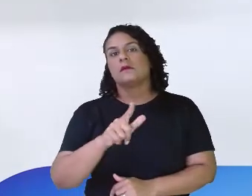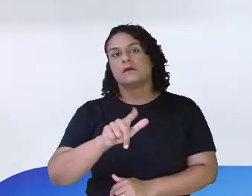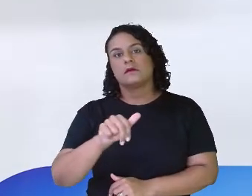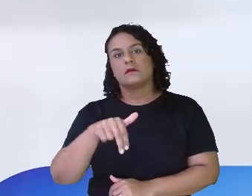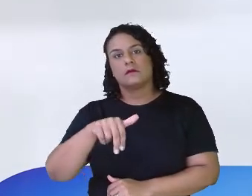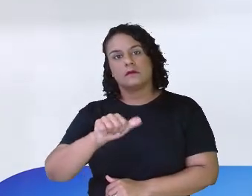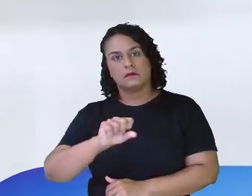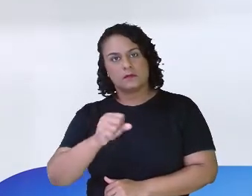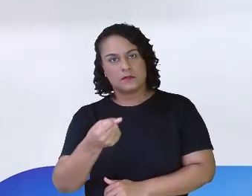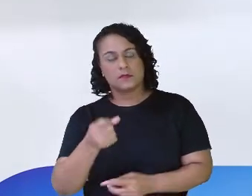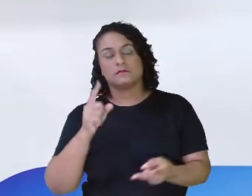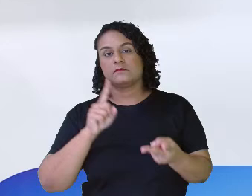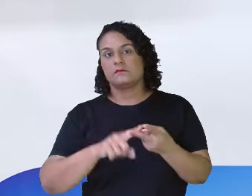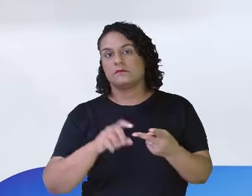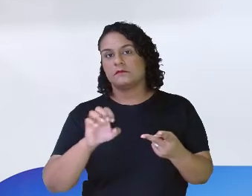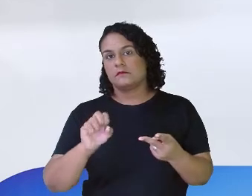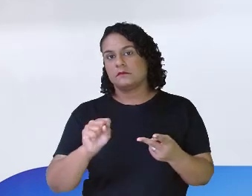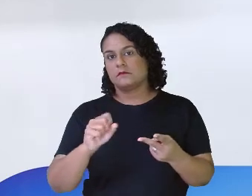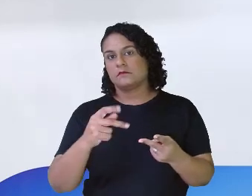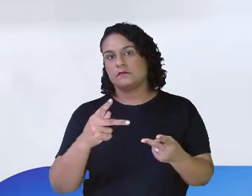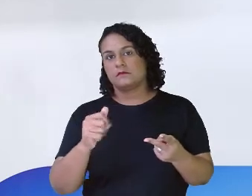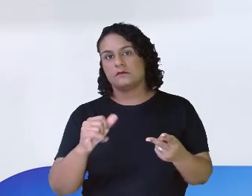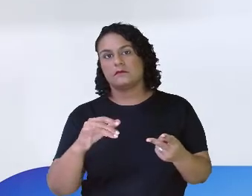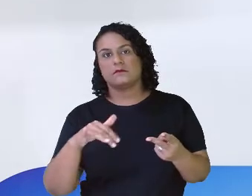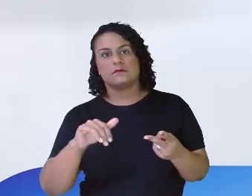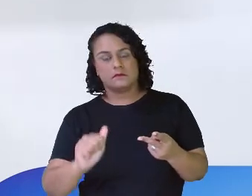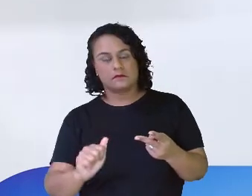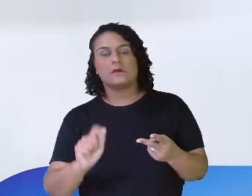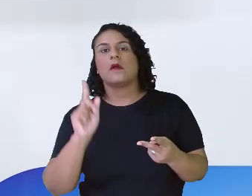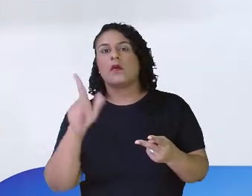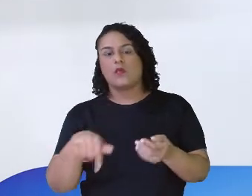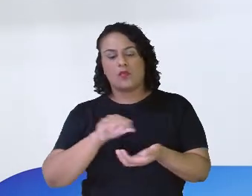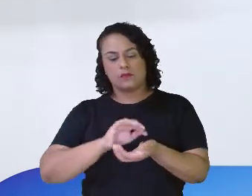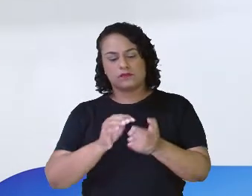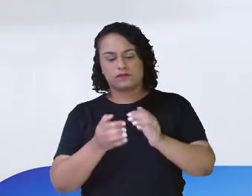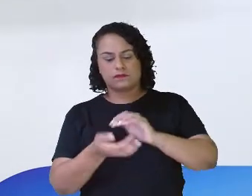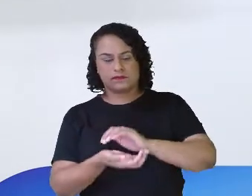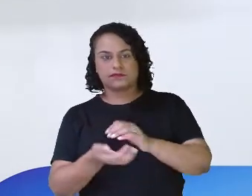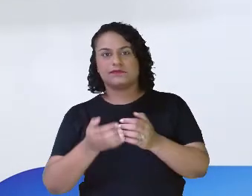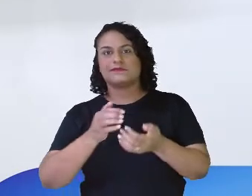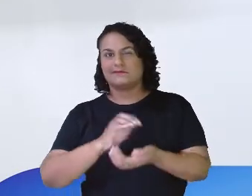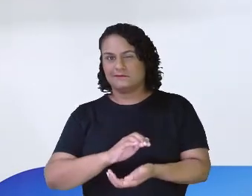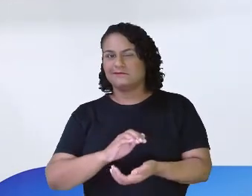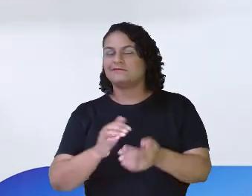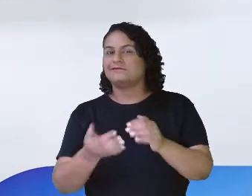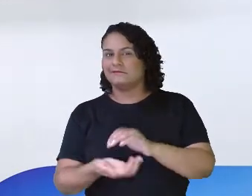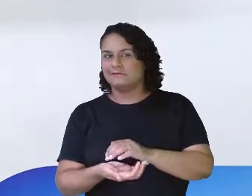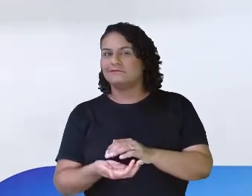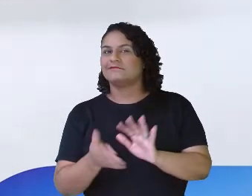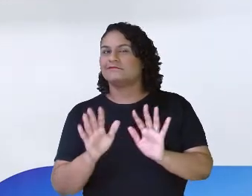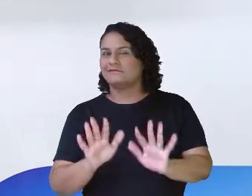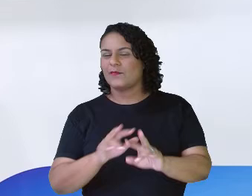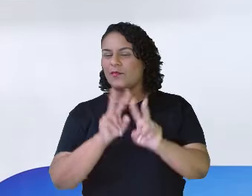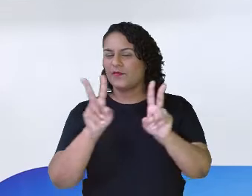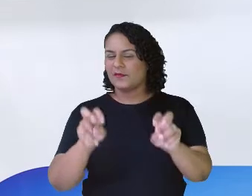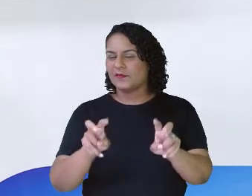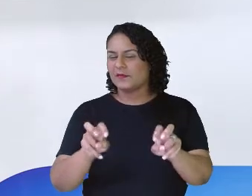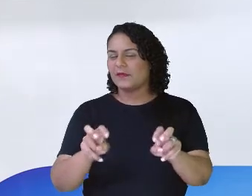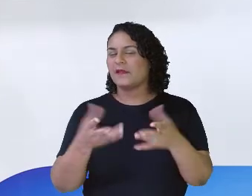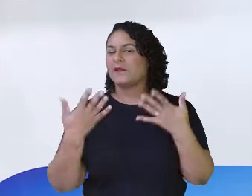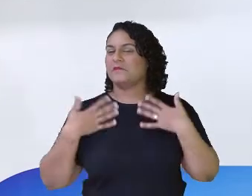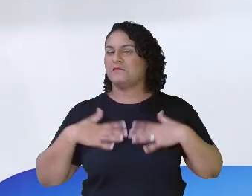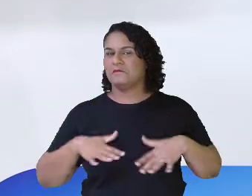espaciais, mais conhecidas como sólidos geométricos. Aula bem tranquilinha, sem